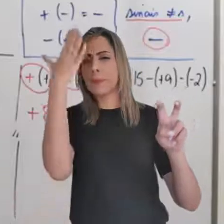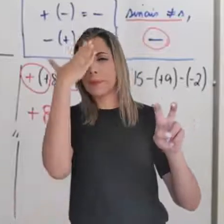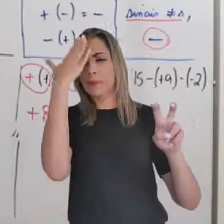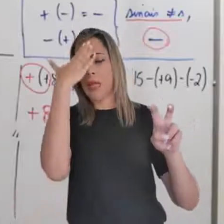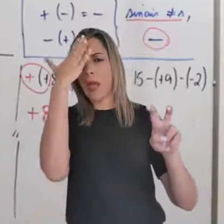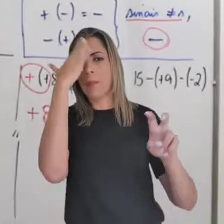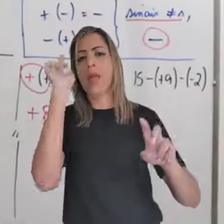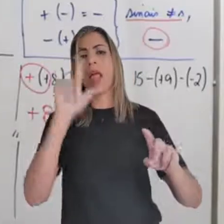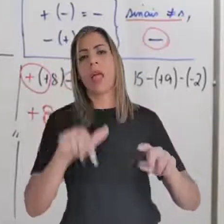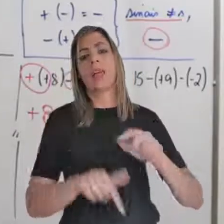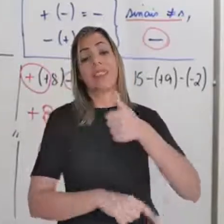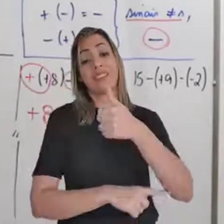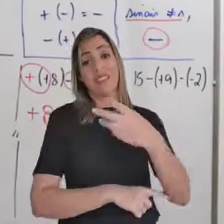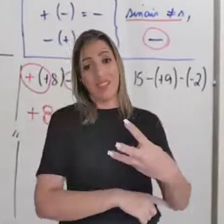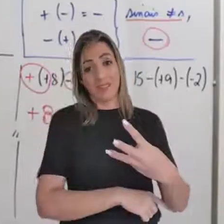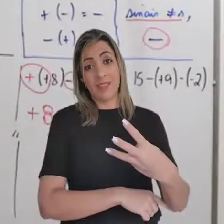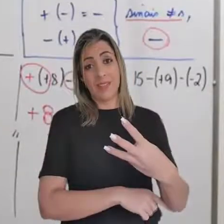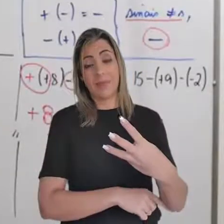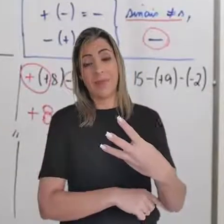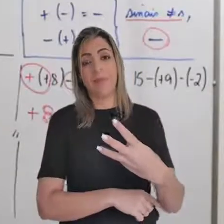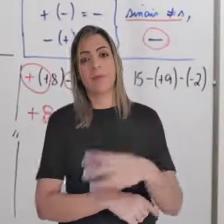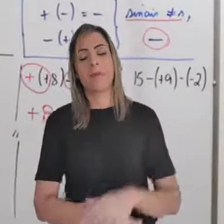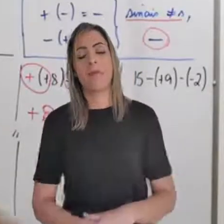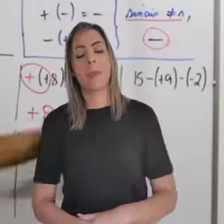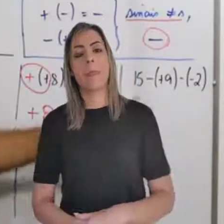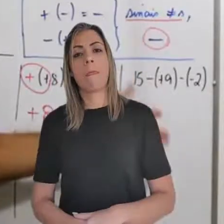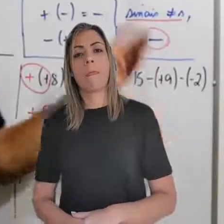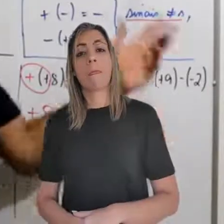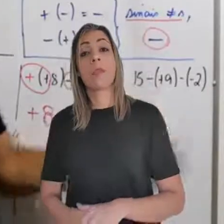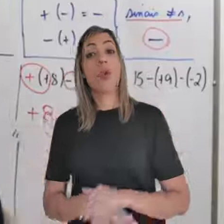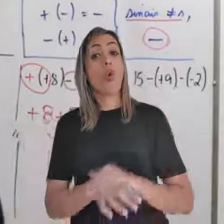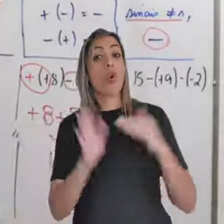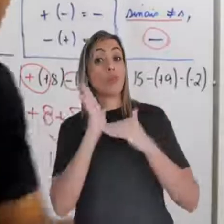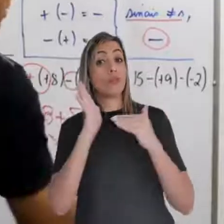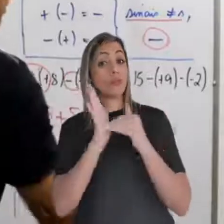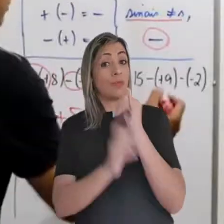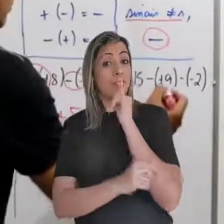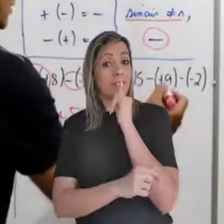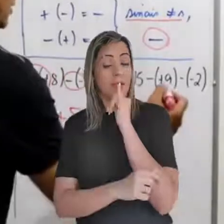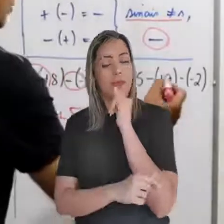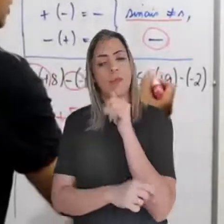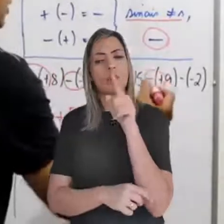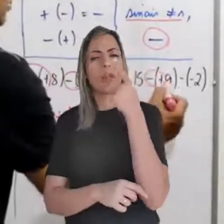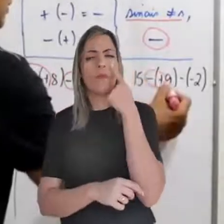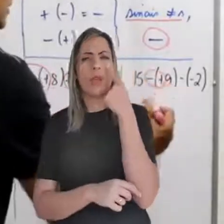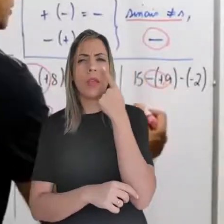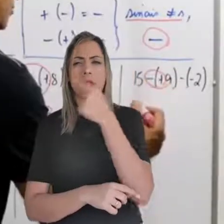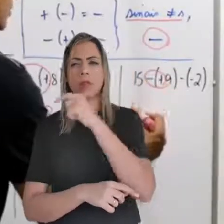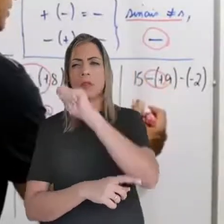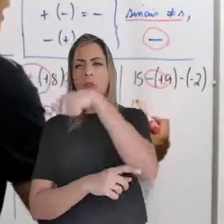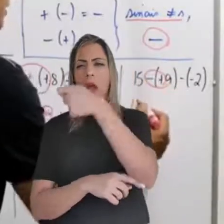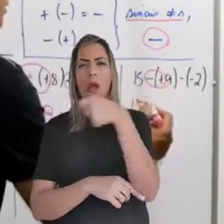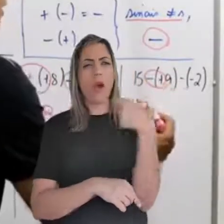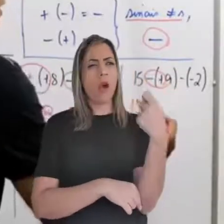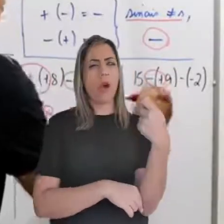sabe muito bem que é 13. Ok? Nesta lousa, um último exemplo aqui. Veja, olhando para esses